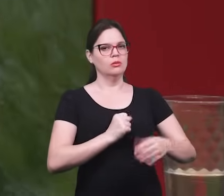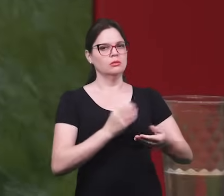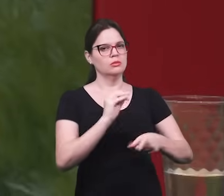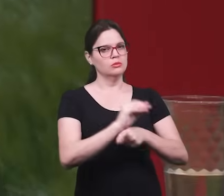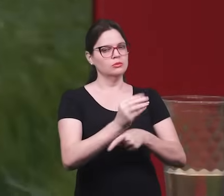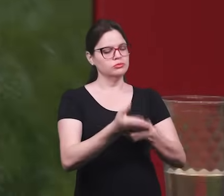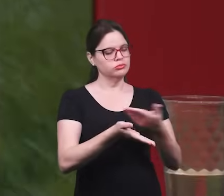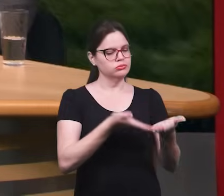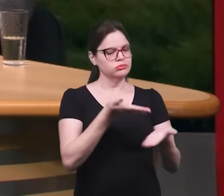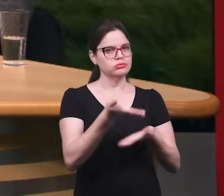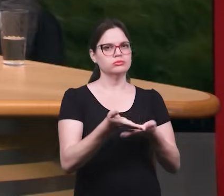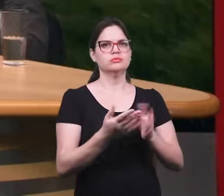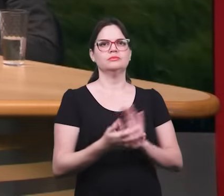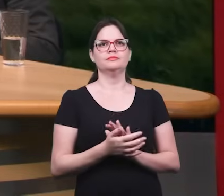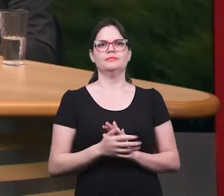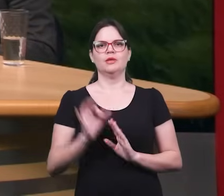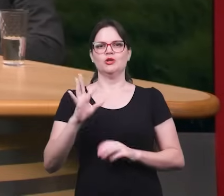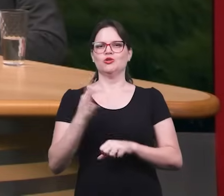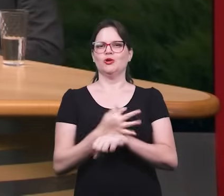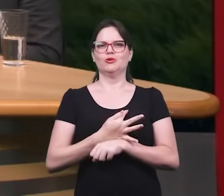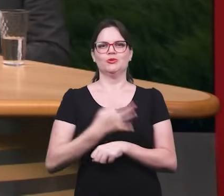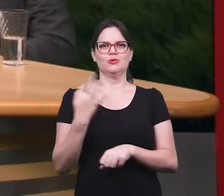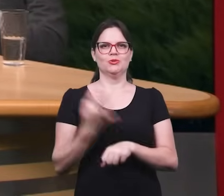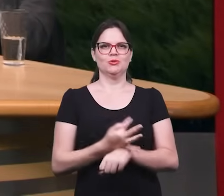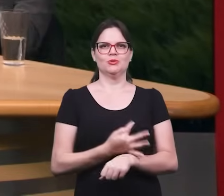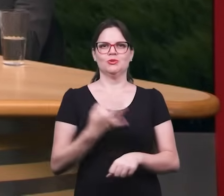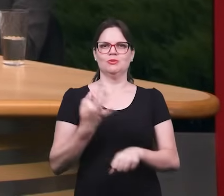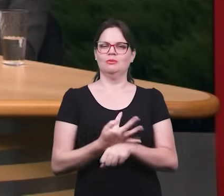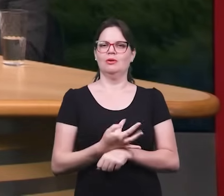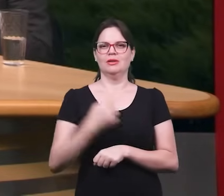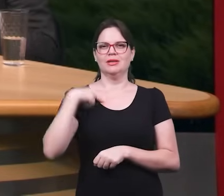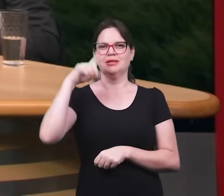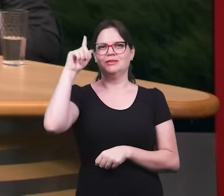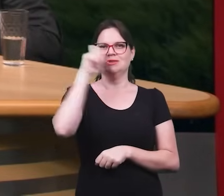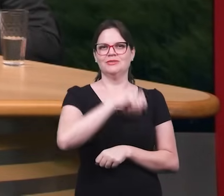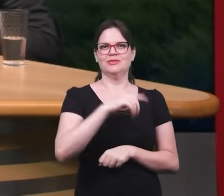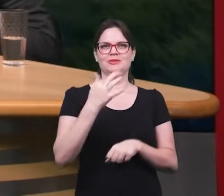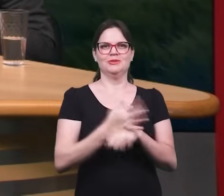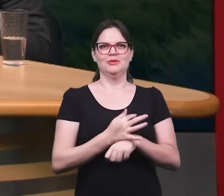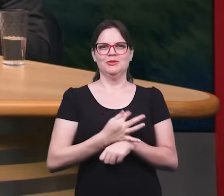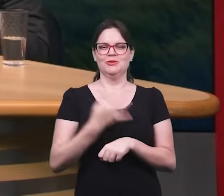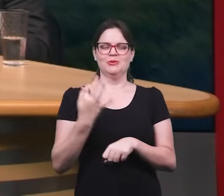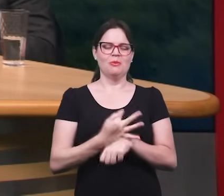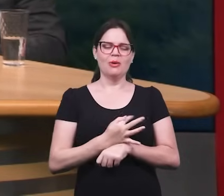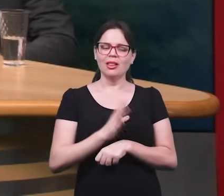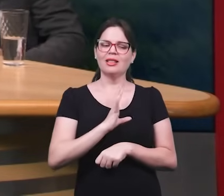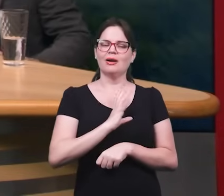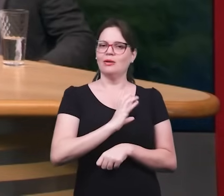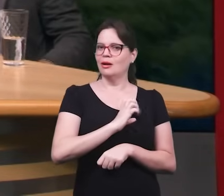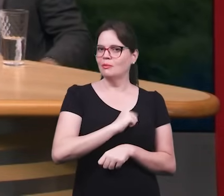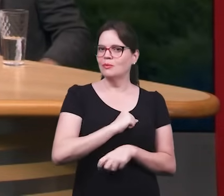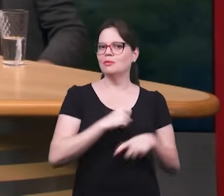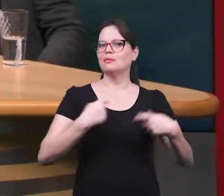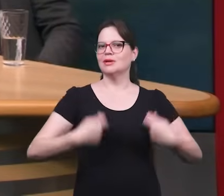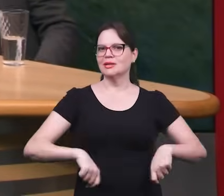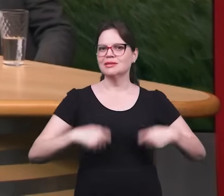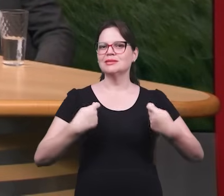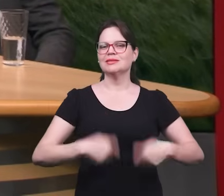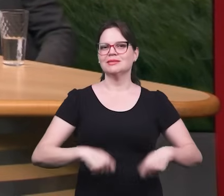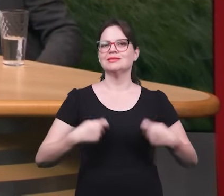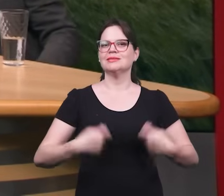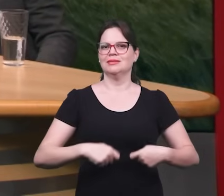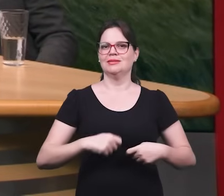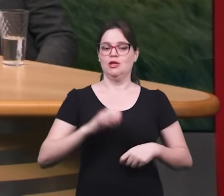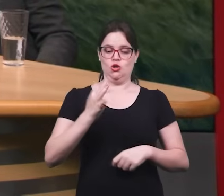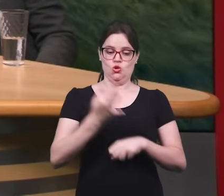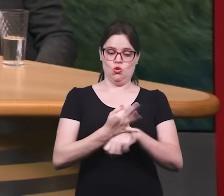complicado podia ser pelo menos só suportar já tava já tava muito difícil só suportar já tá difícil mas você vai suportar com amor o senhor